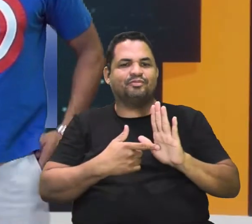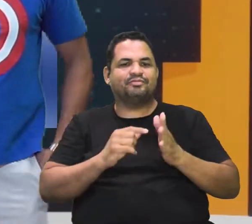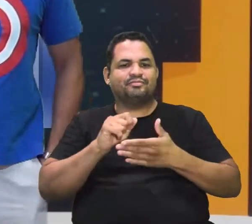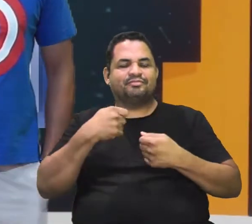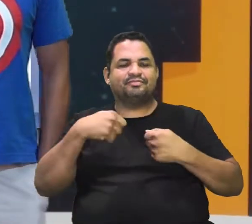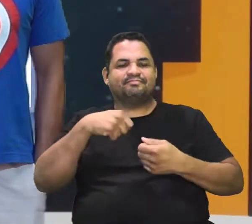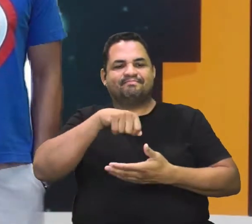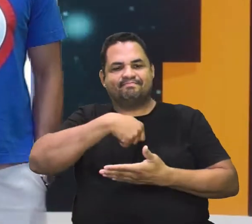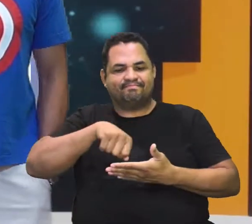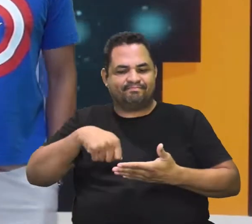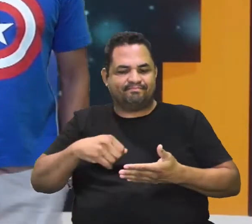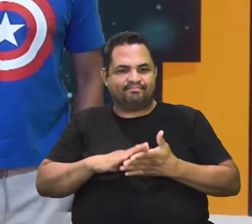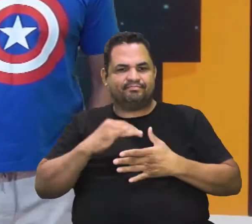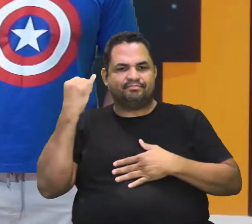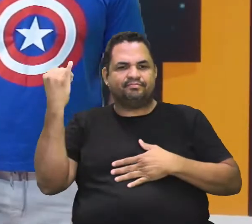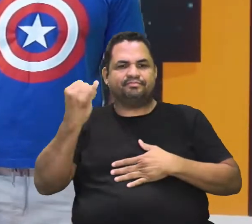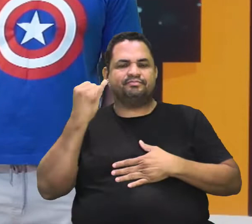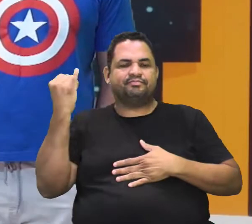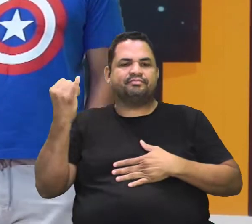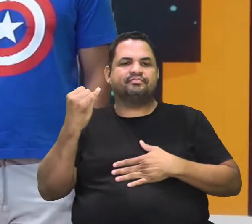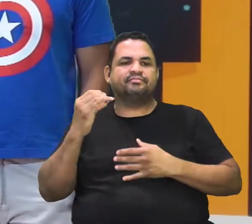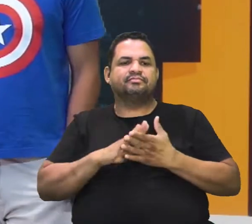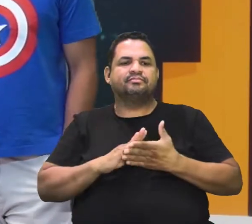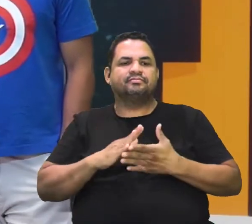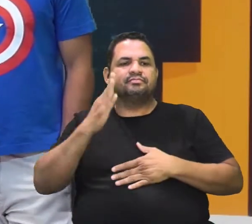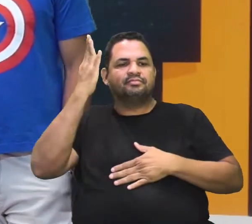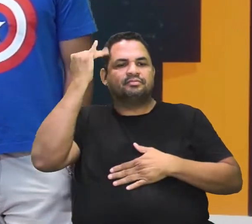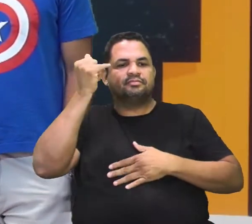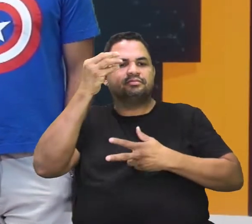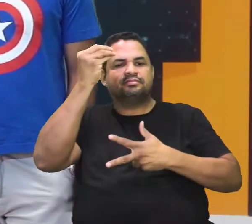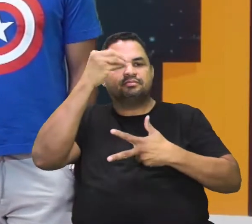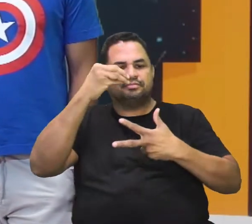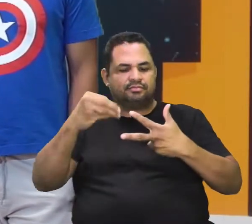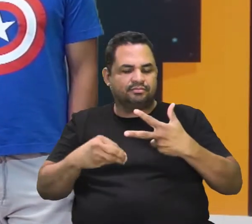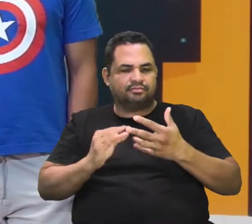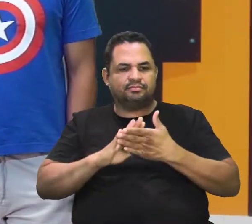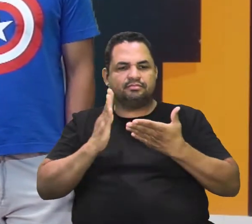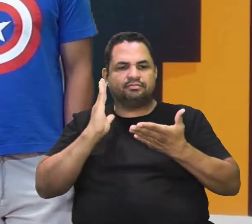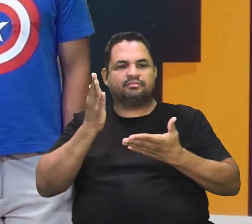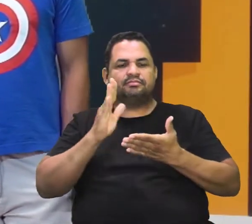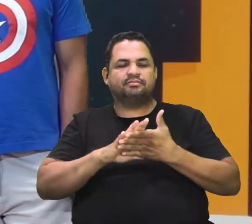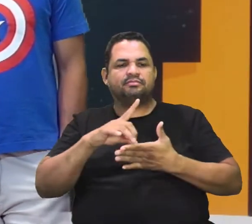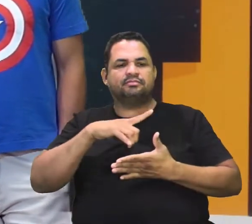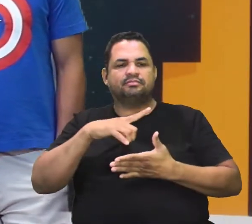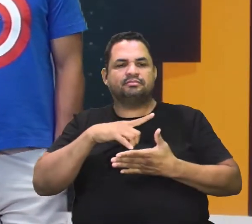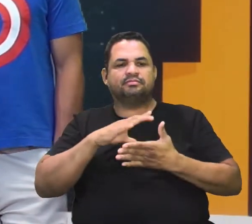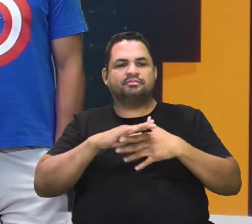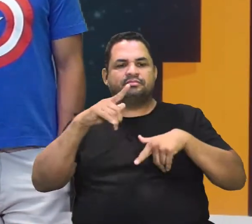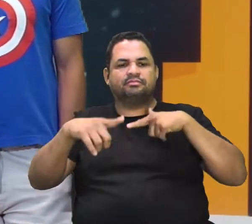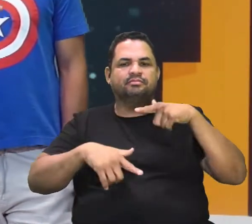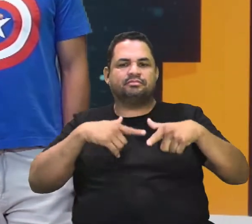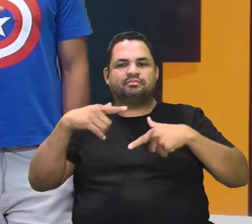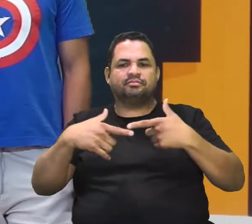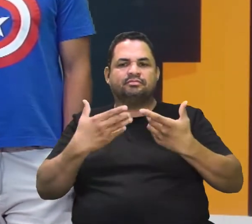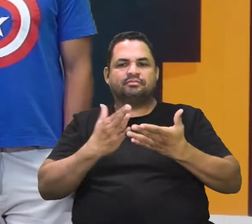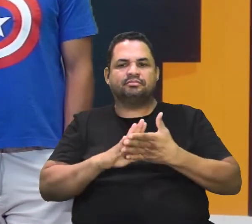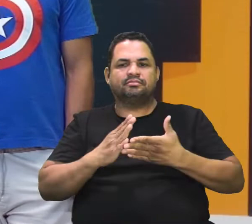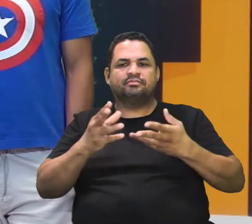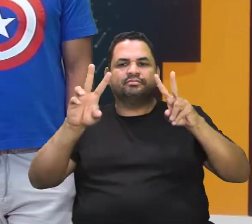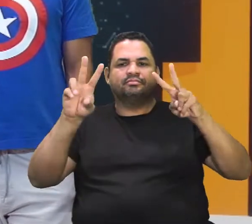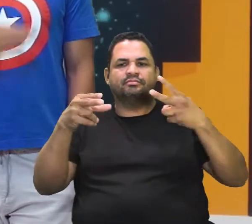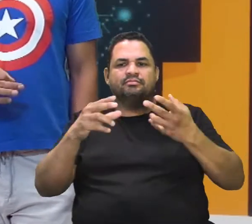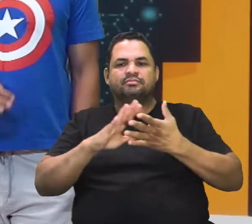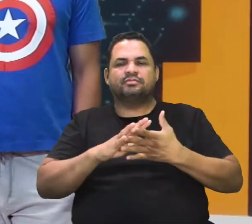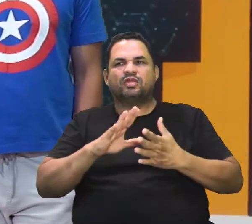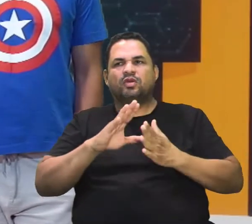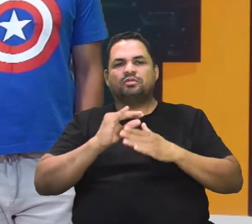né? Porque, gente, é importante, né? Essa parte, sabia que tem questão do Enem que já caiu só trabalhando essa... Só isso. E só a excentricidade?